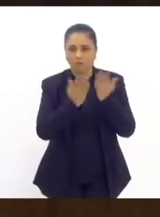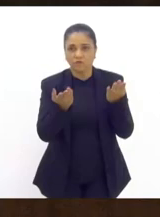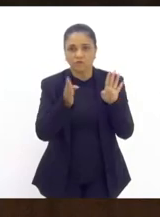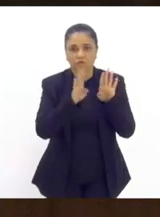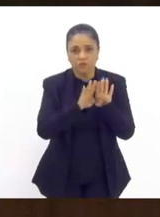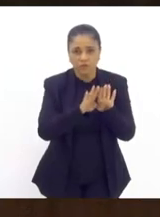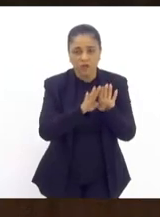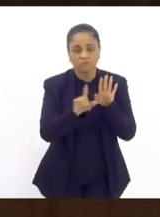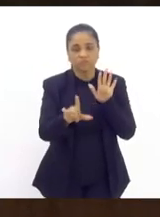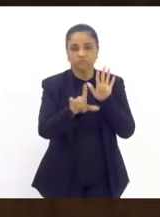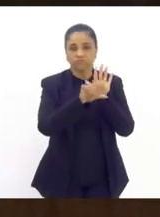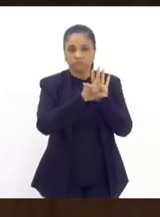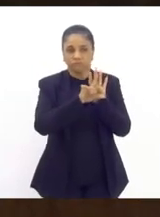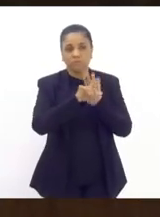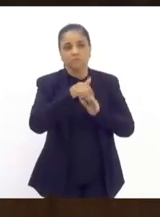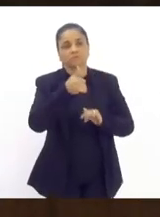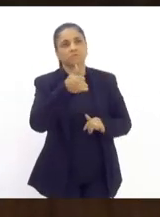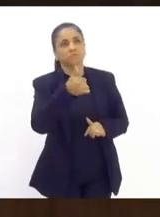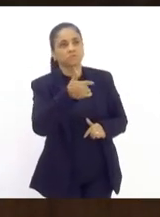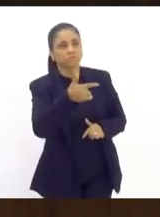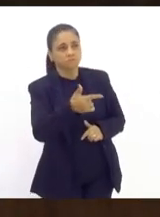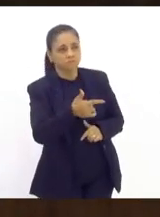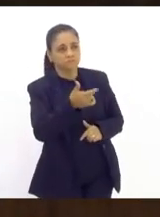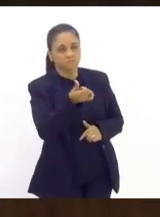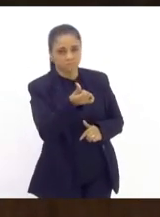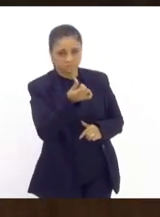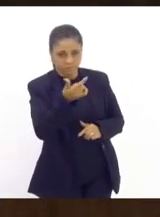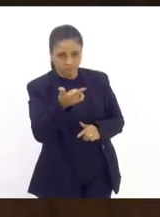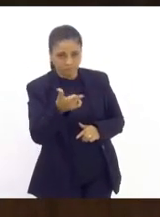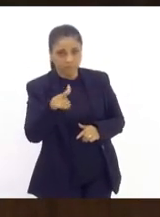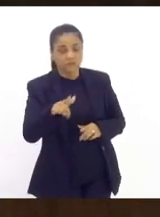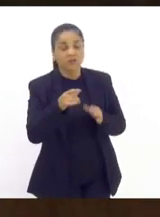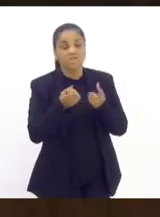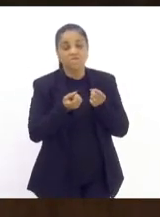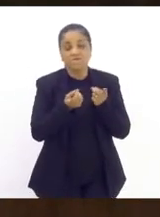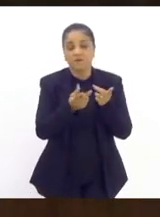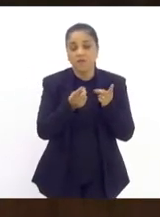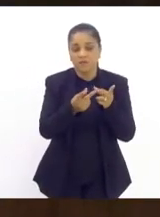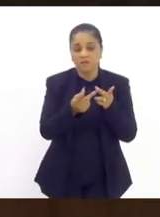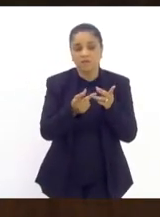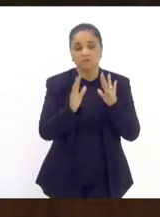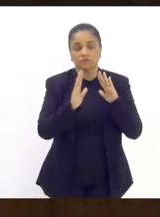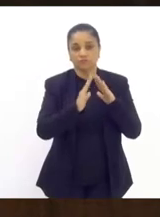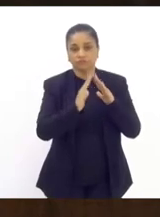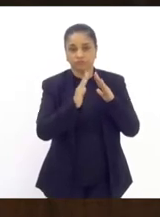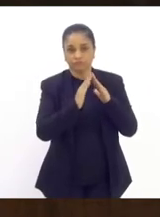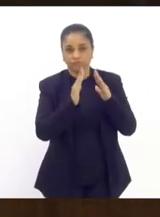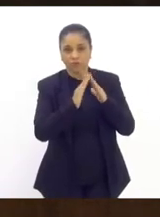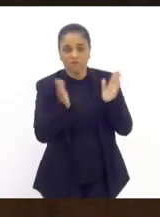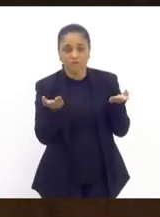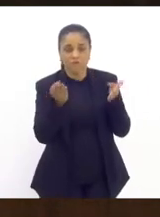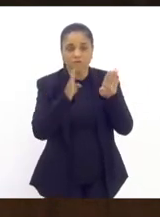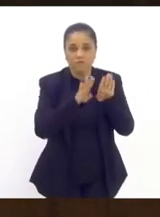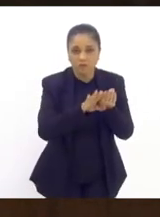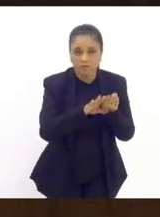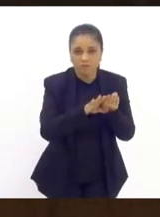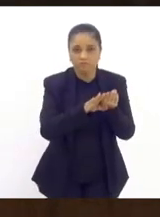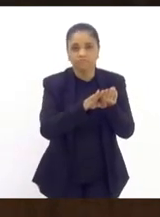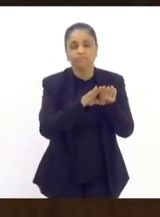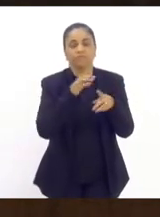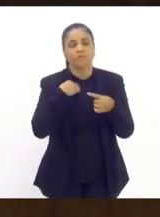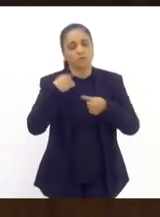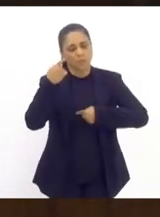22 tratava da venda de imóveis ociosos e foi efetivamente objeto de muito